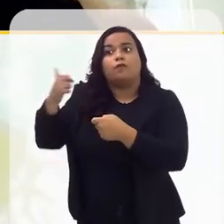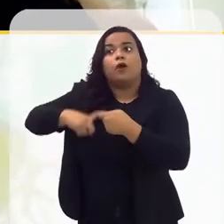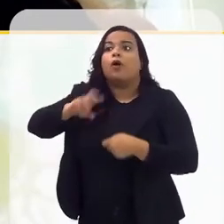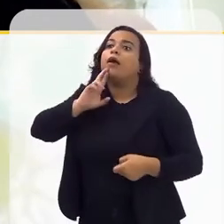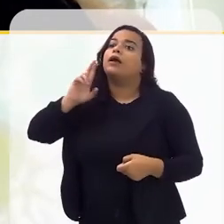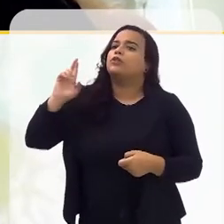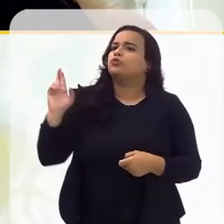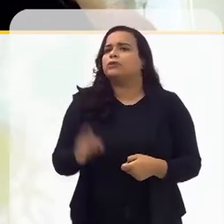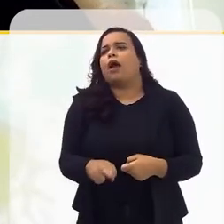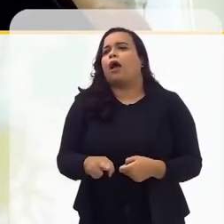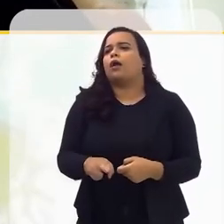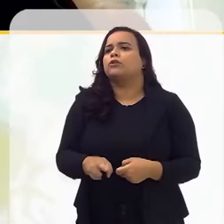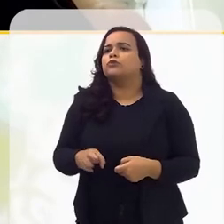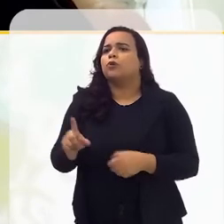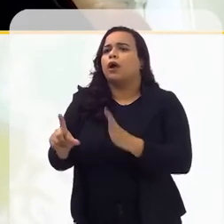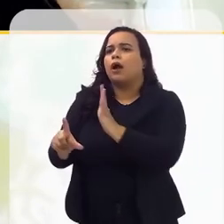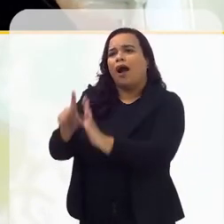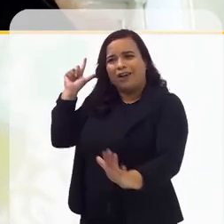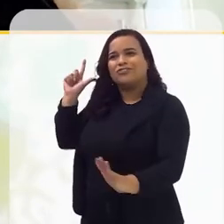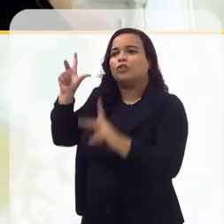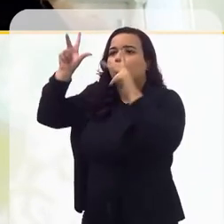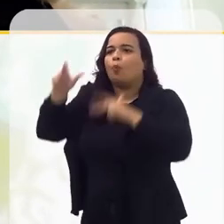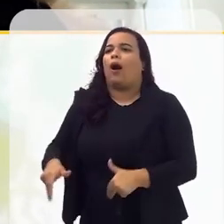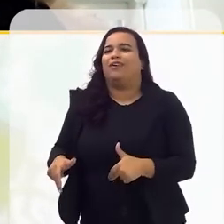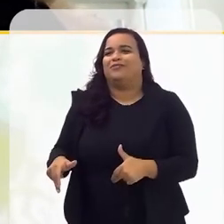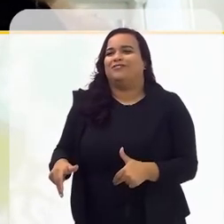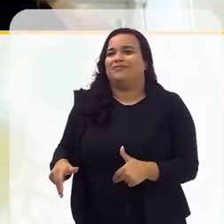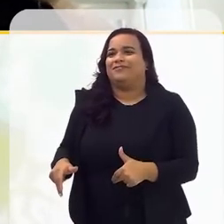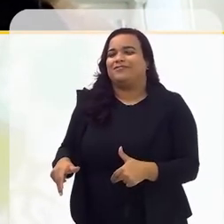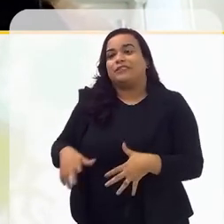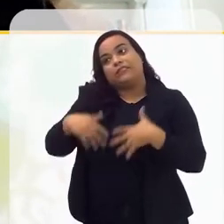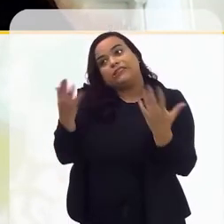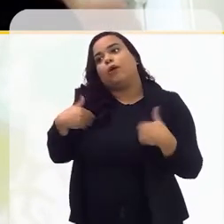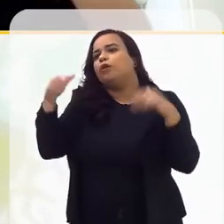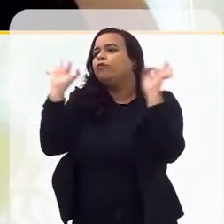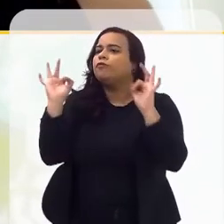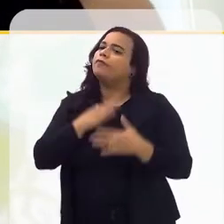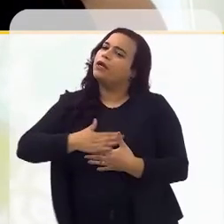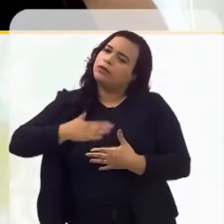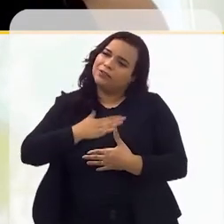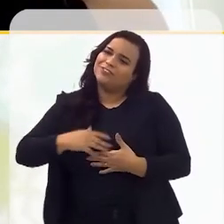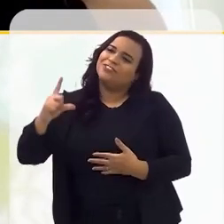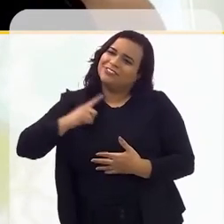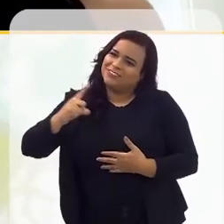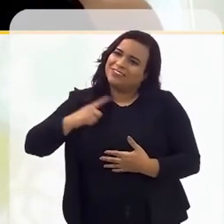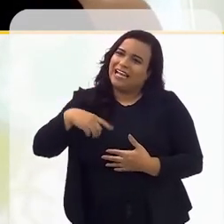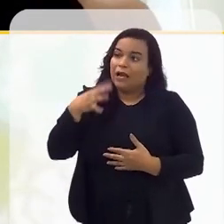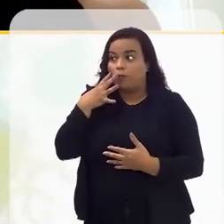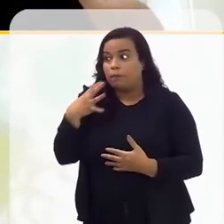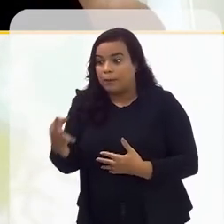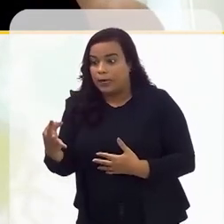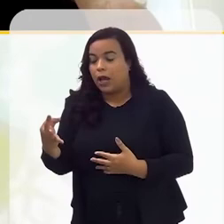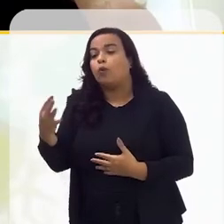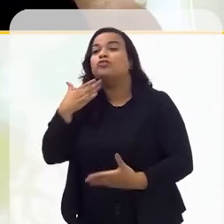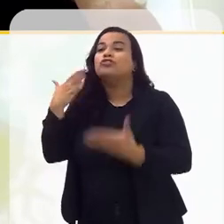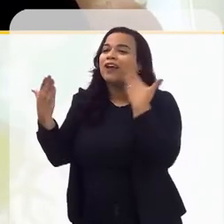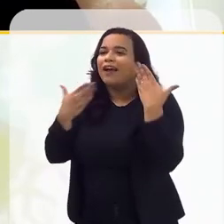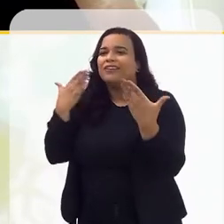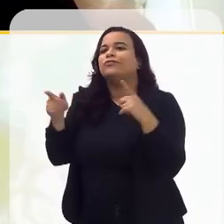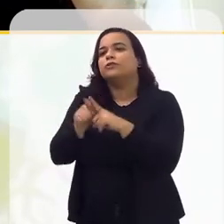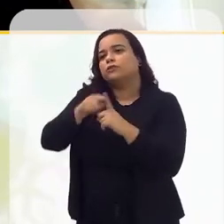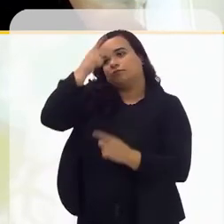voltou um resultado de um corpo que era antes do explante. Então, eu estou muito feliz com o resultado, tanto do ponto de vista